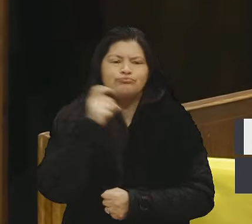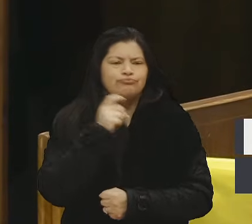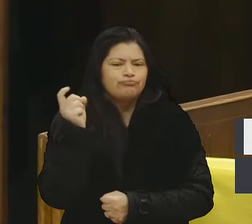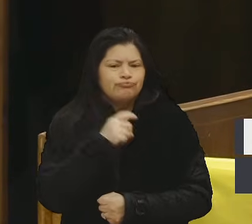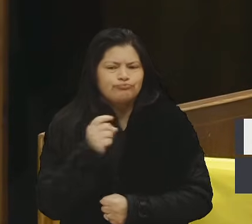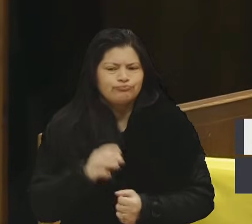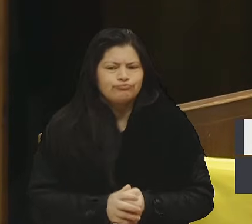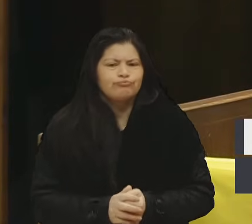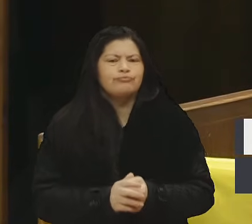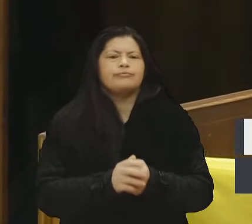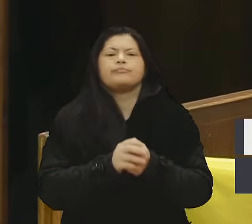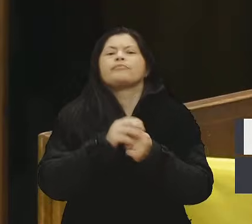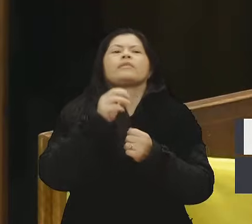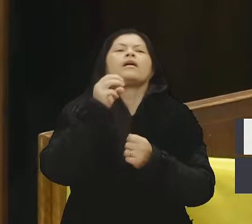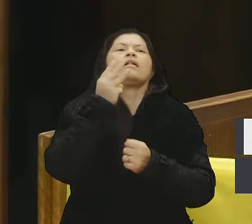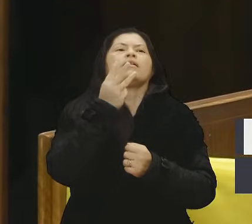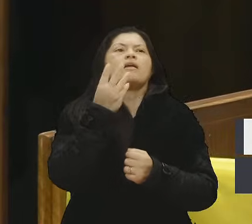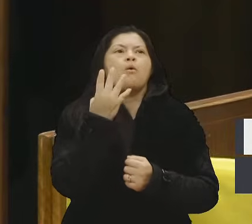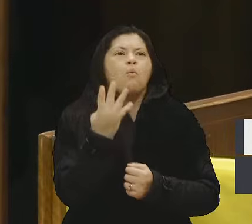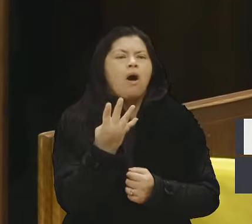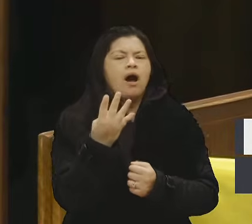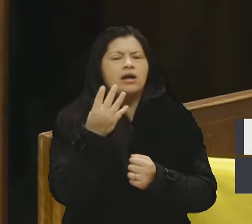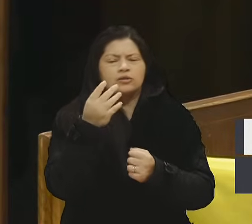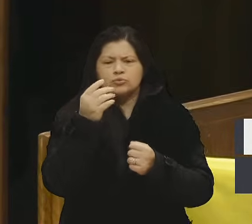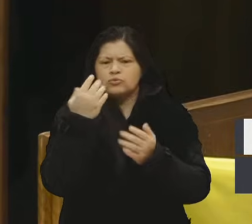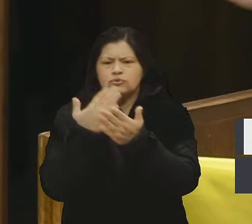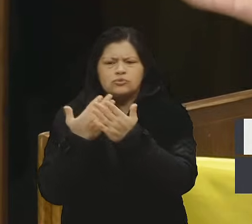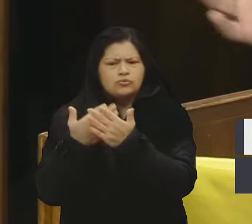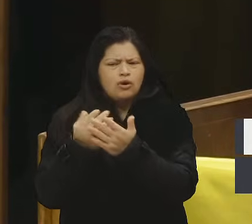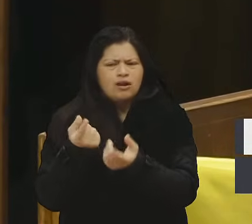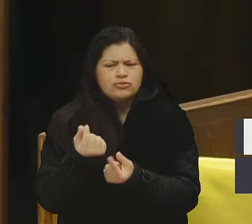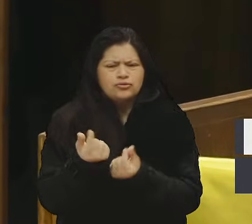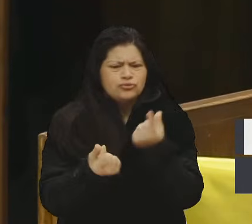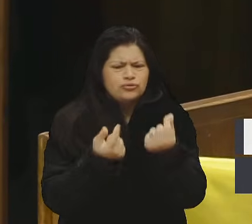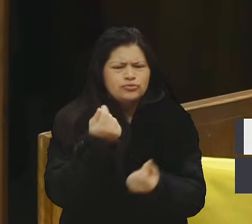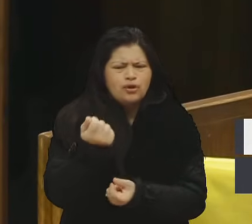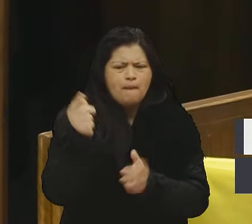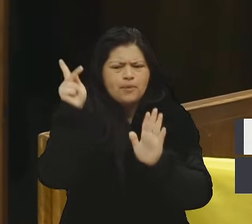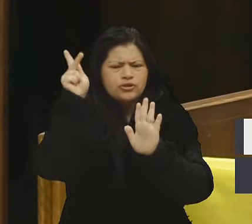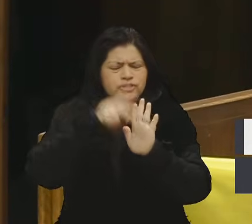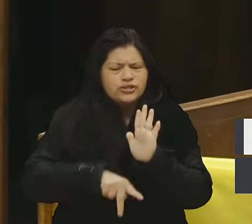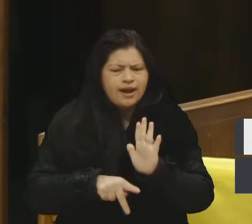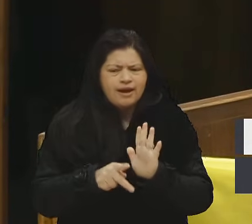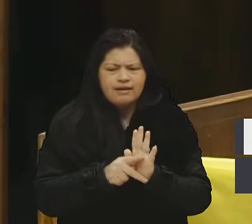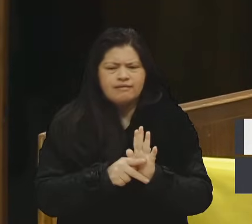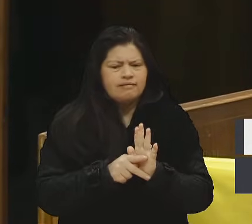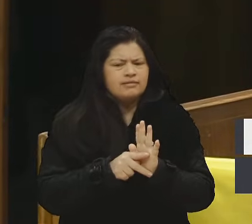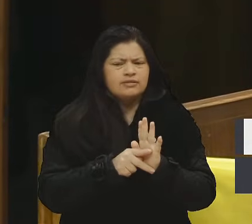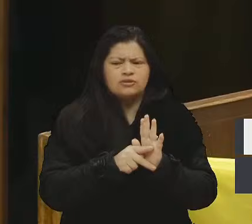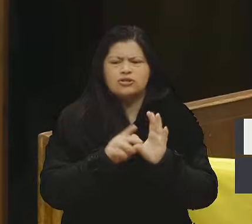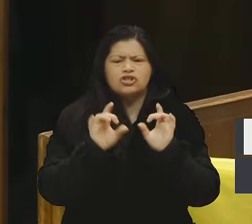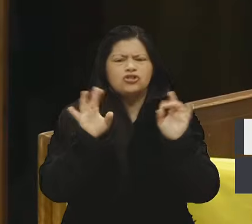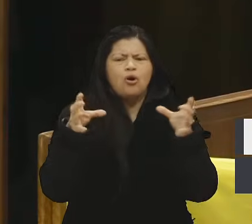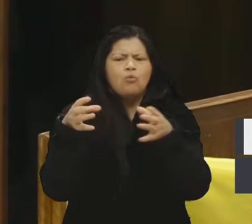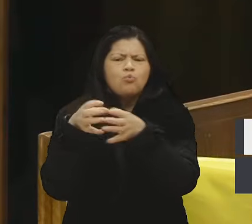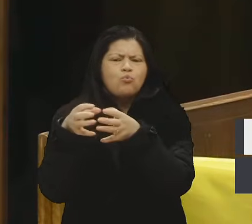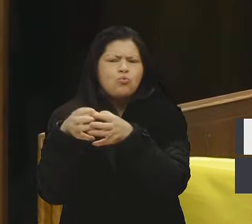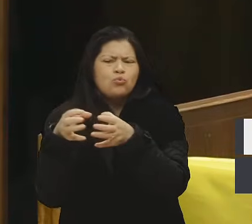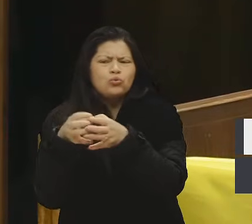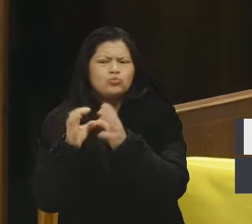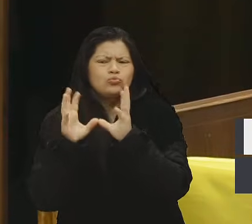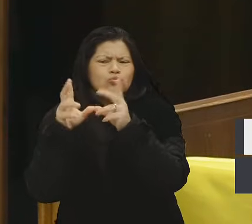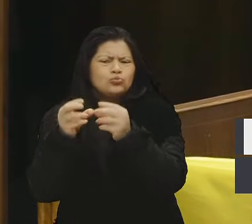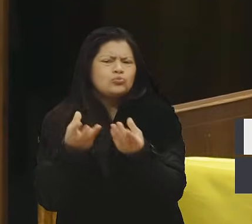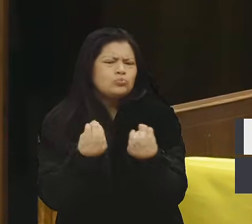escolas polo, que só faltarão falar, é dinheiro para projetos que vai ser só para um grupo, porque tudo é